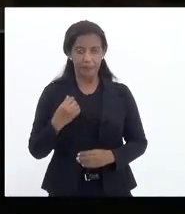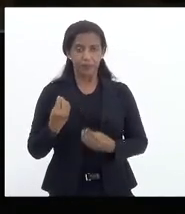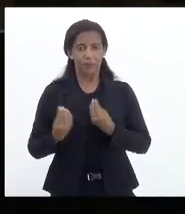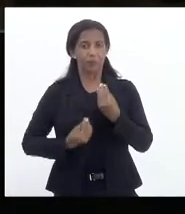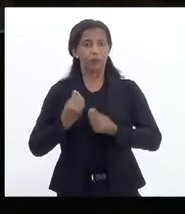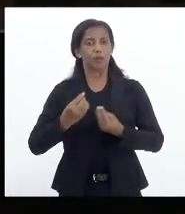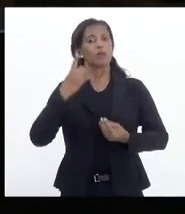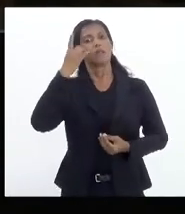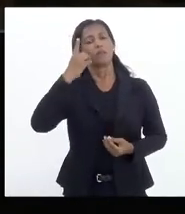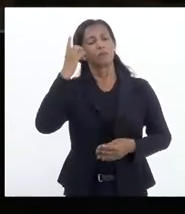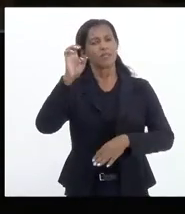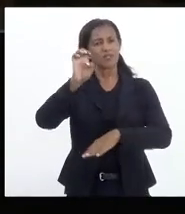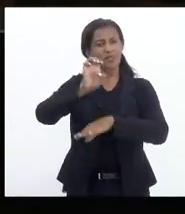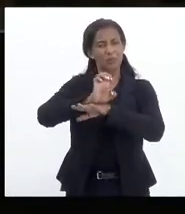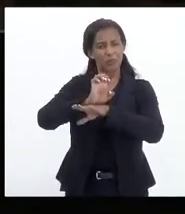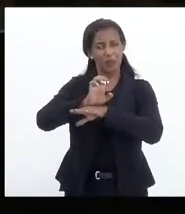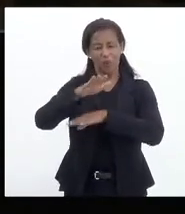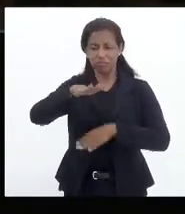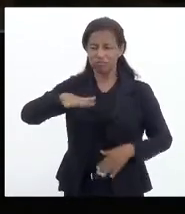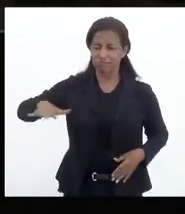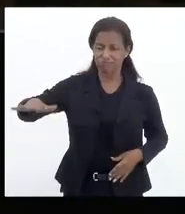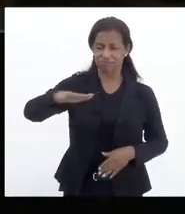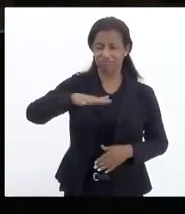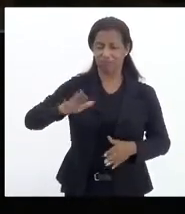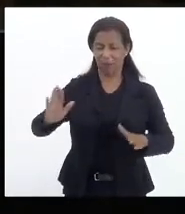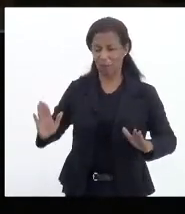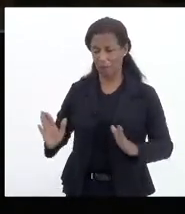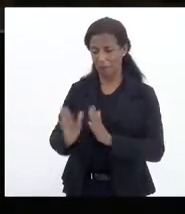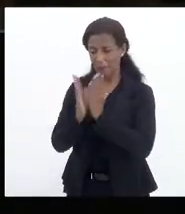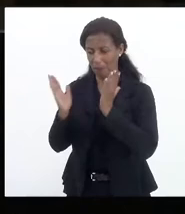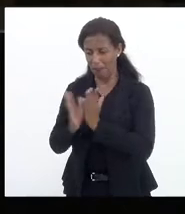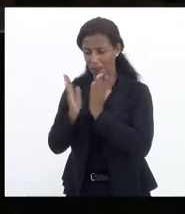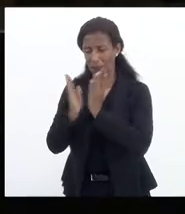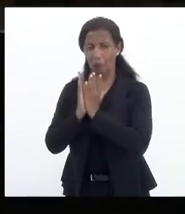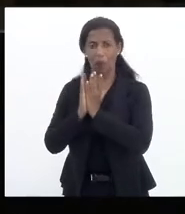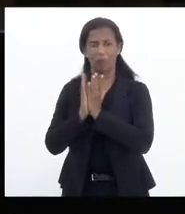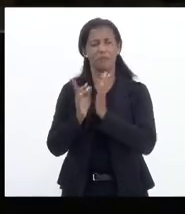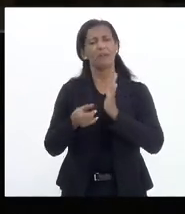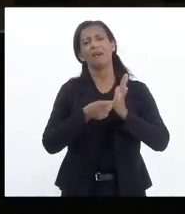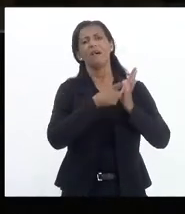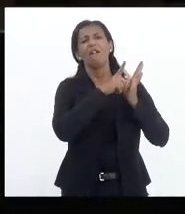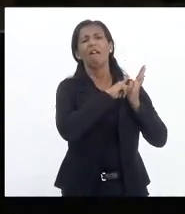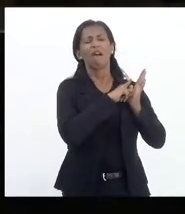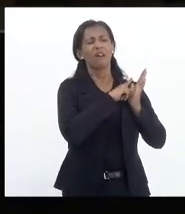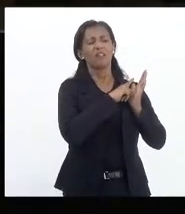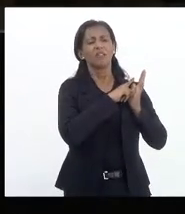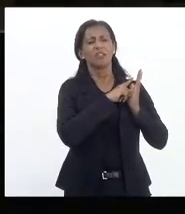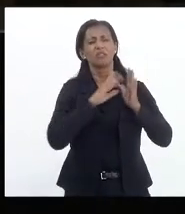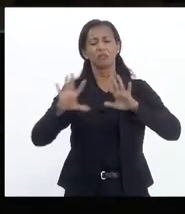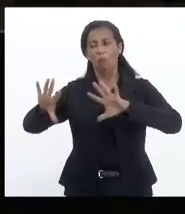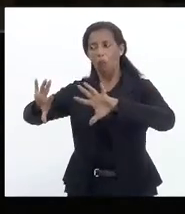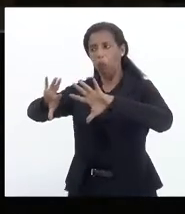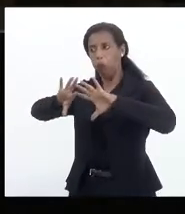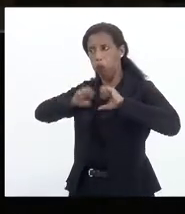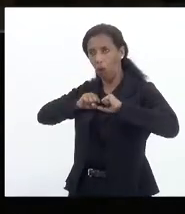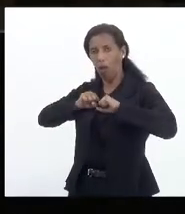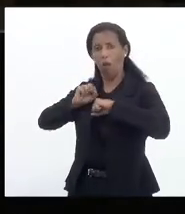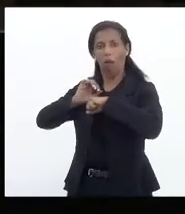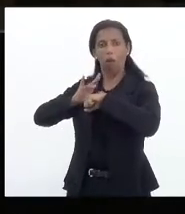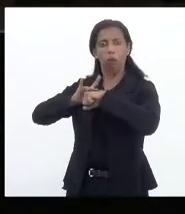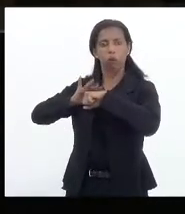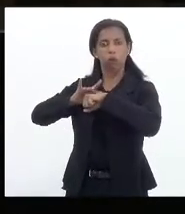de uma região muito pobre na cor aqui antes de ser acometida pela covide da